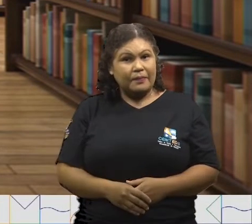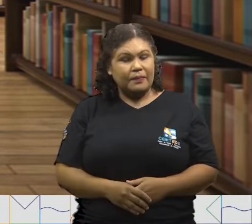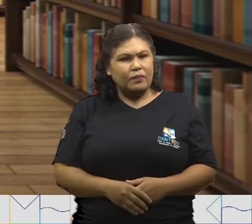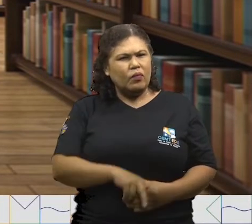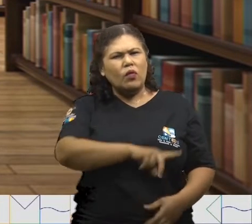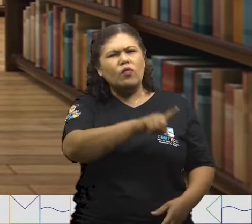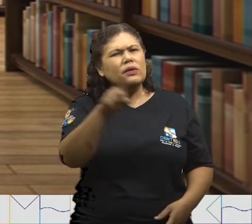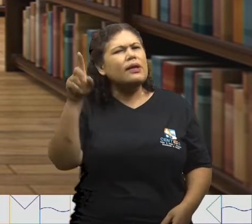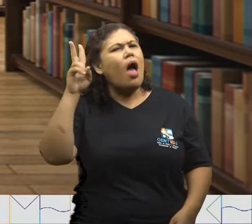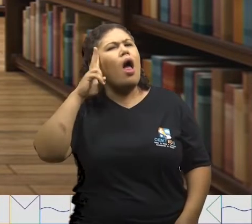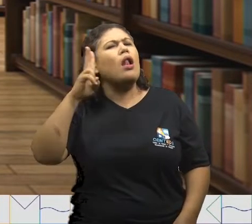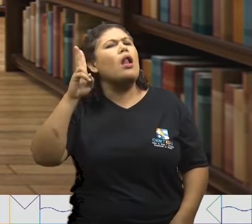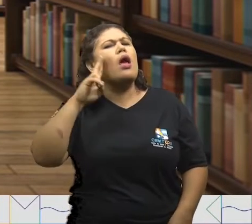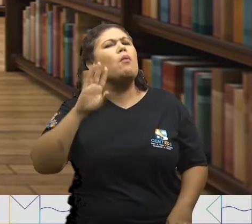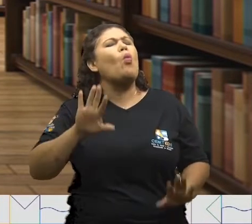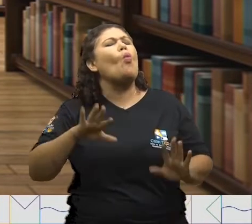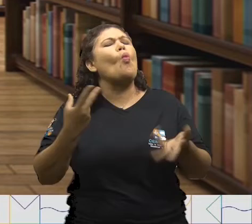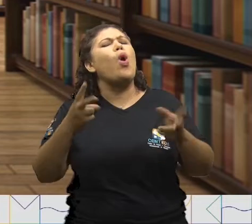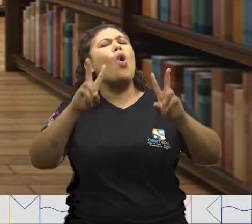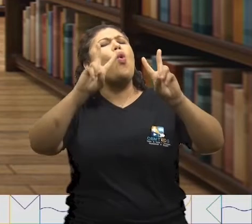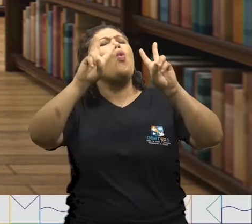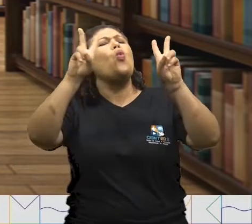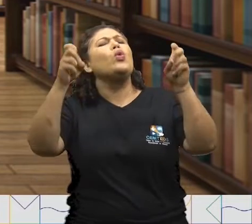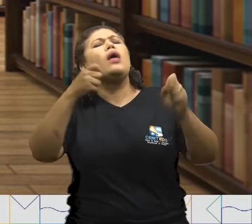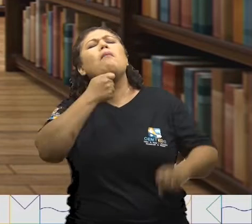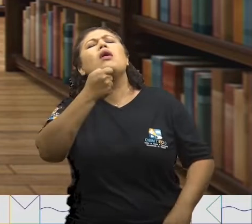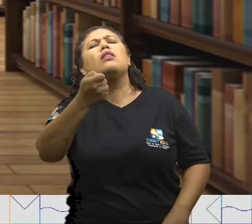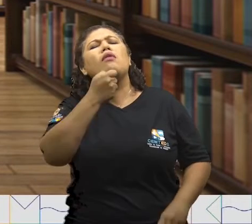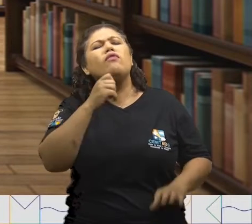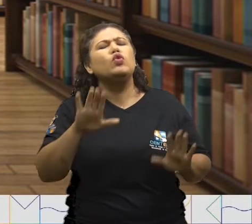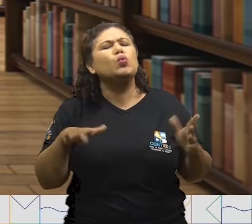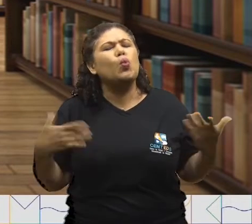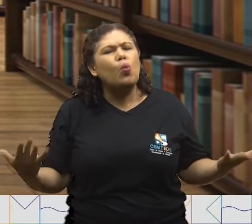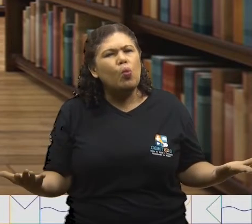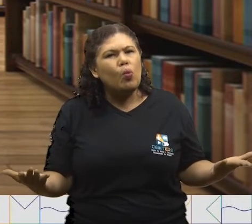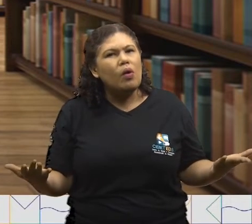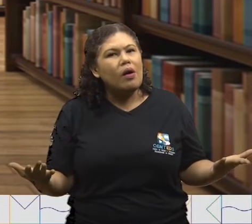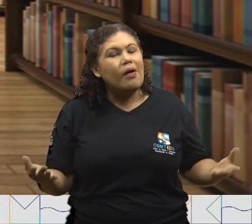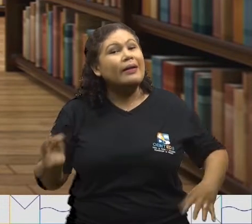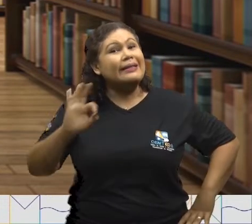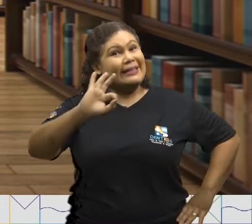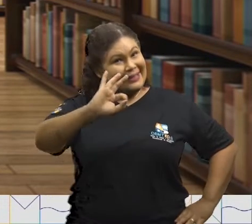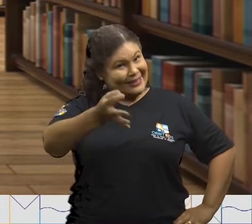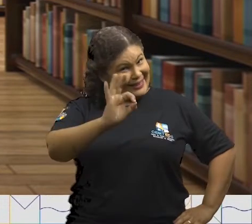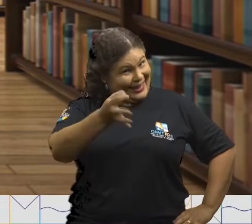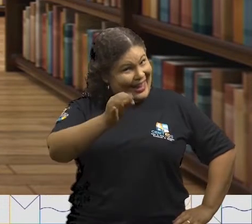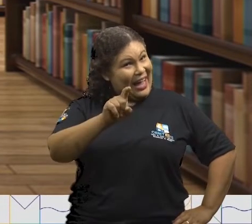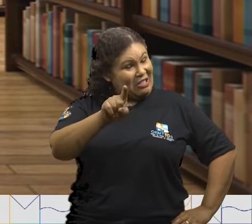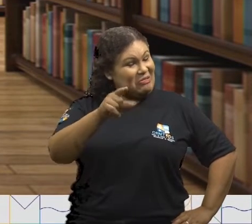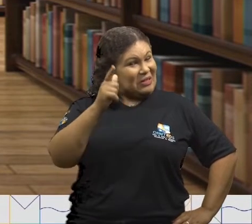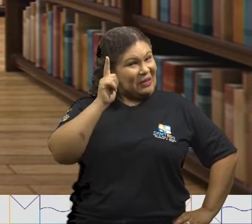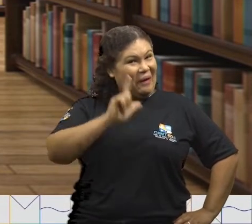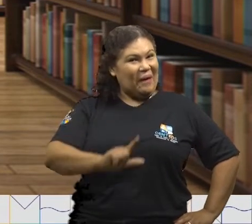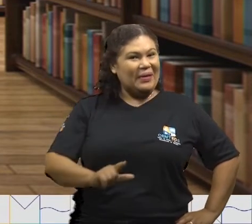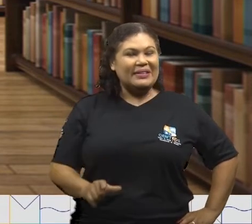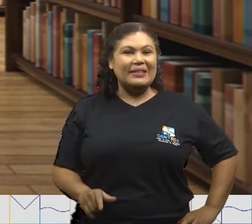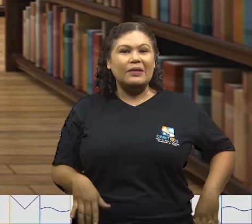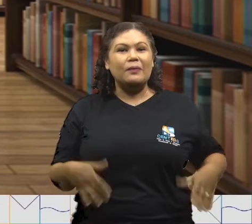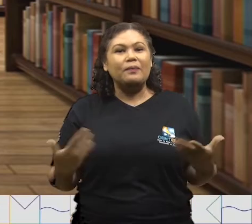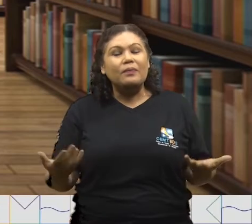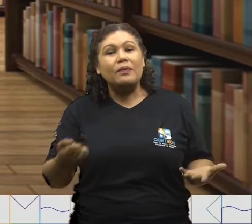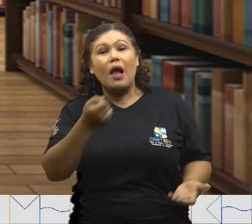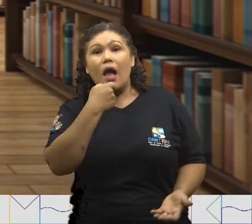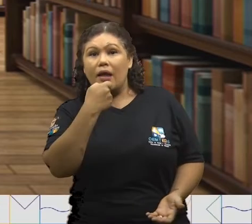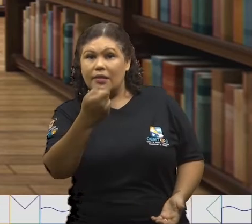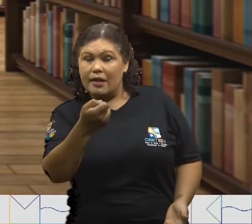E você lembra qual era o assunto da entrevista? Isso mesmo, você arrasou, hein?